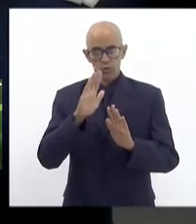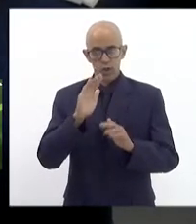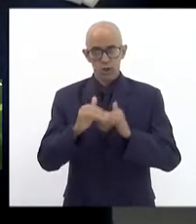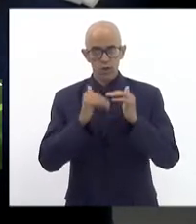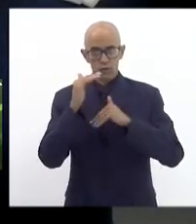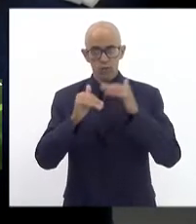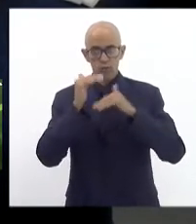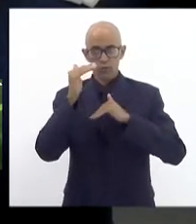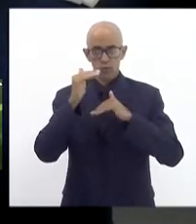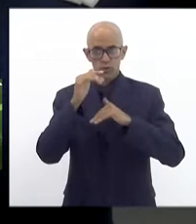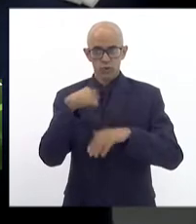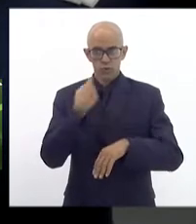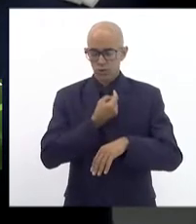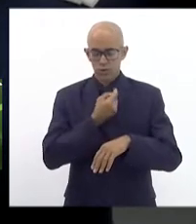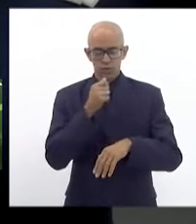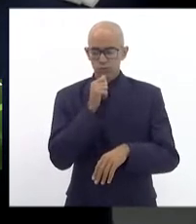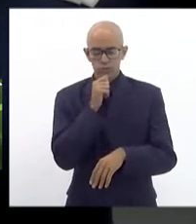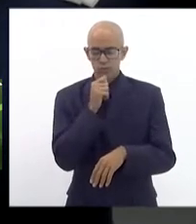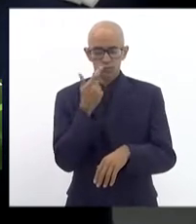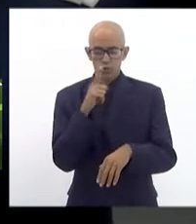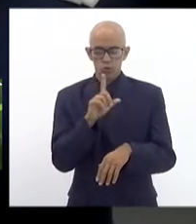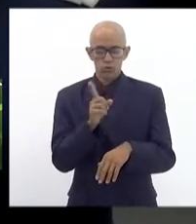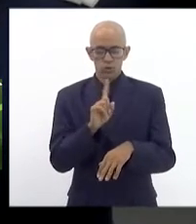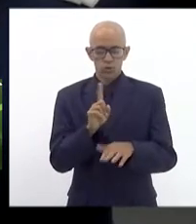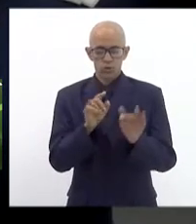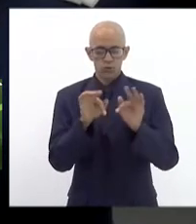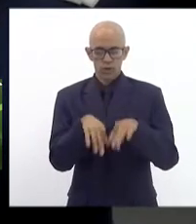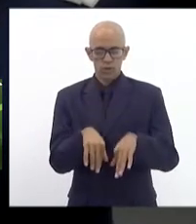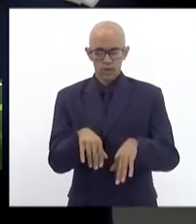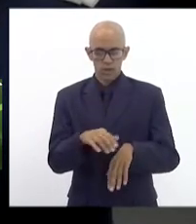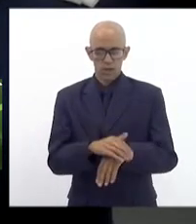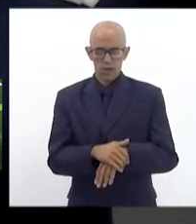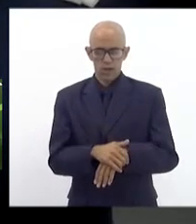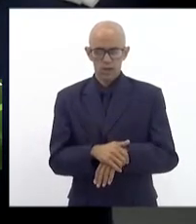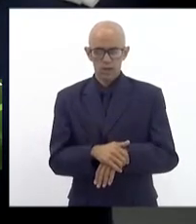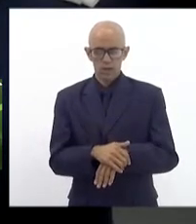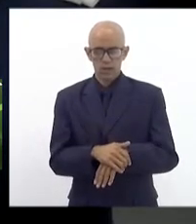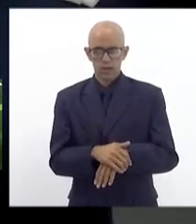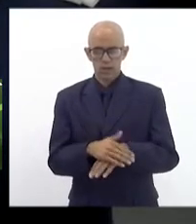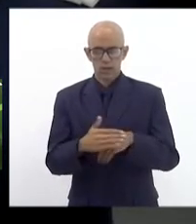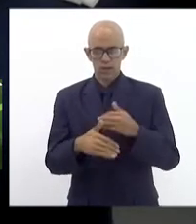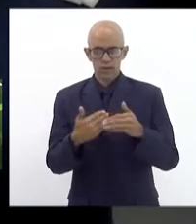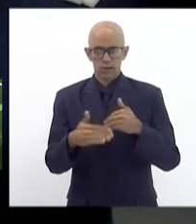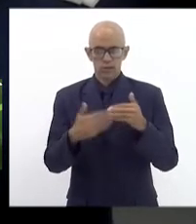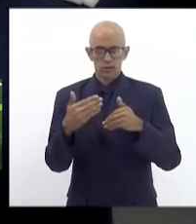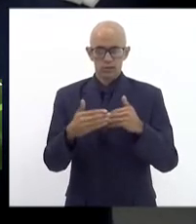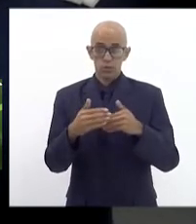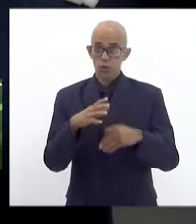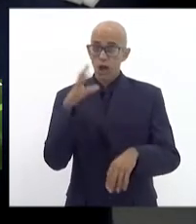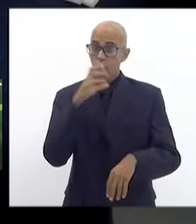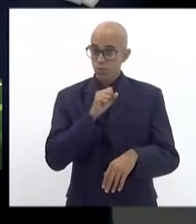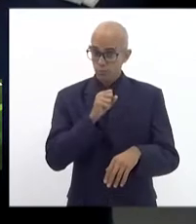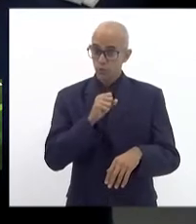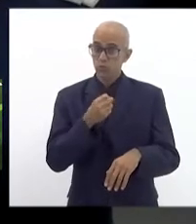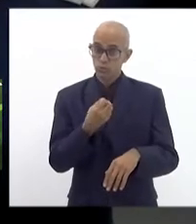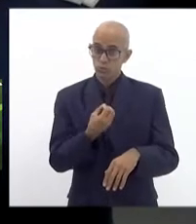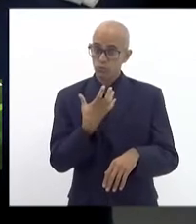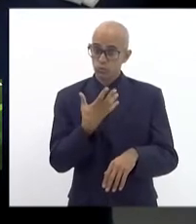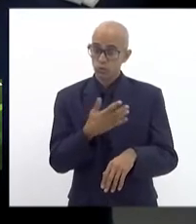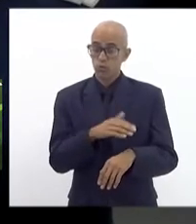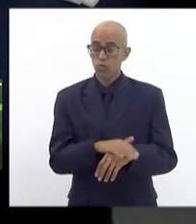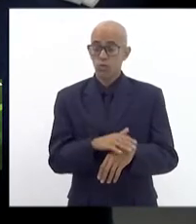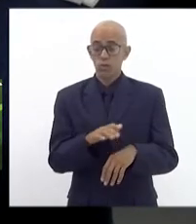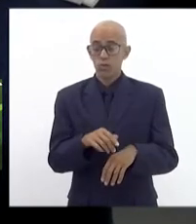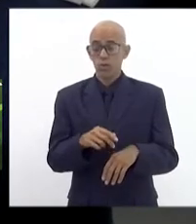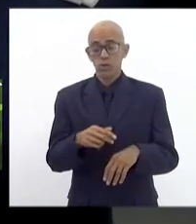gente aqui ainda não conseguiu fechar o nosso projeto. Agora está andando numa velocidade ótima e a expectativa é a